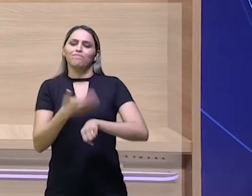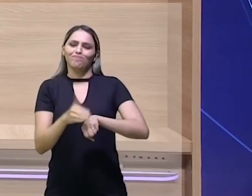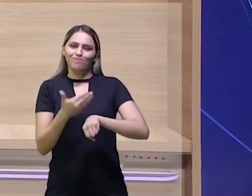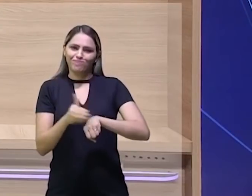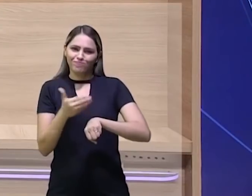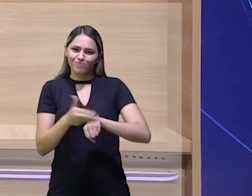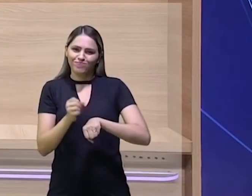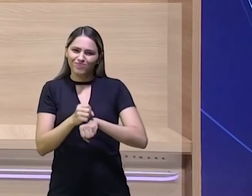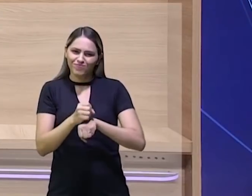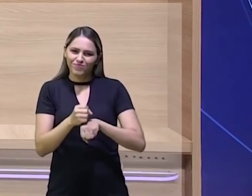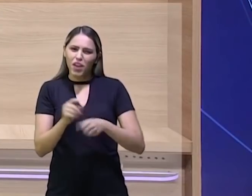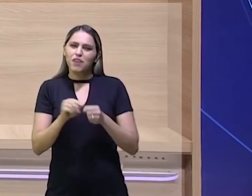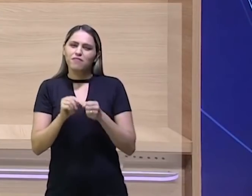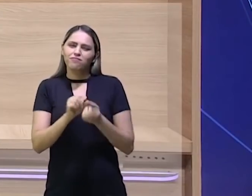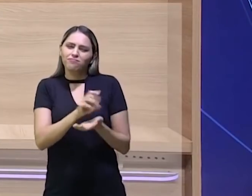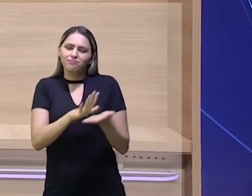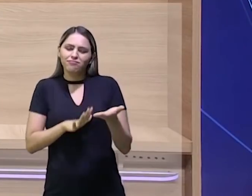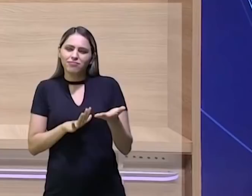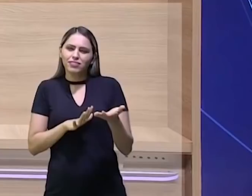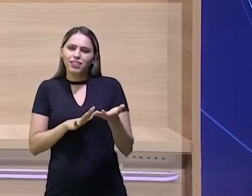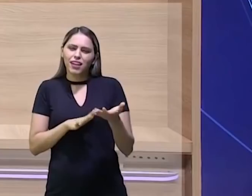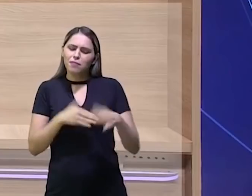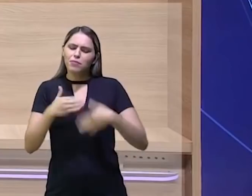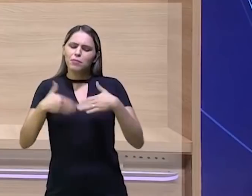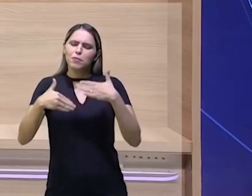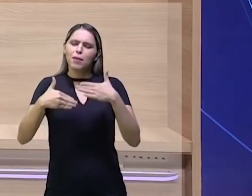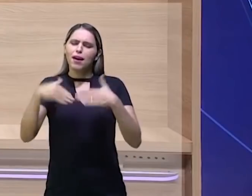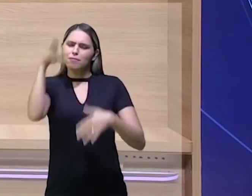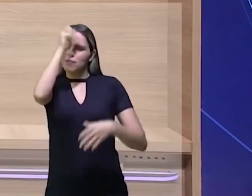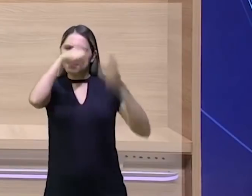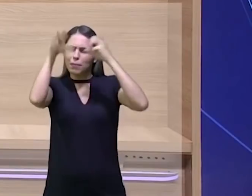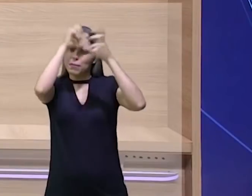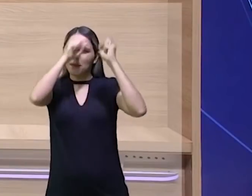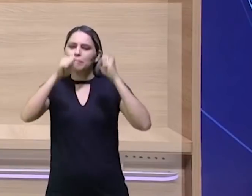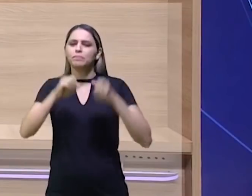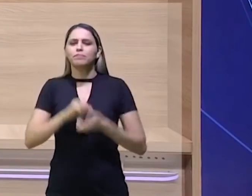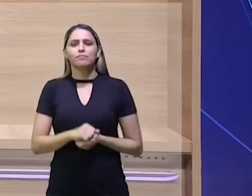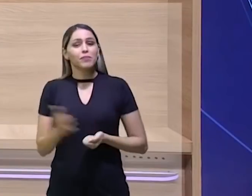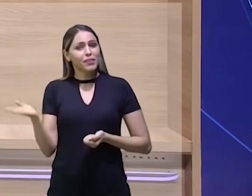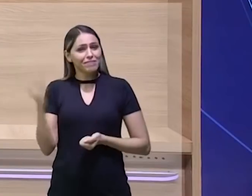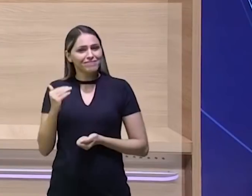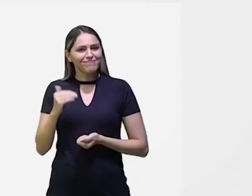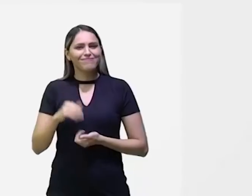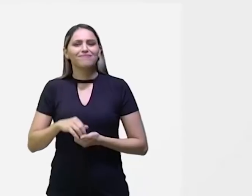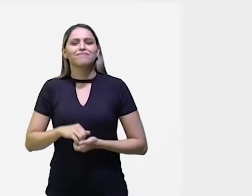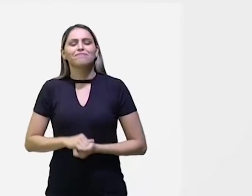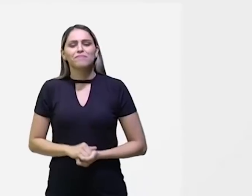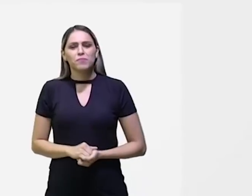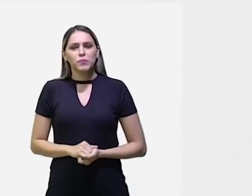uma atividade que vai melhorar o teu aprendizado. Vamos lá?